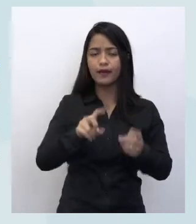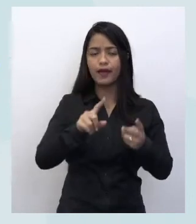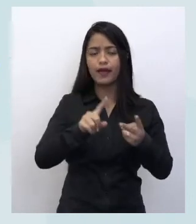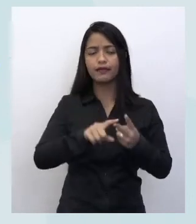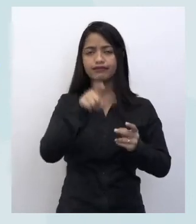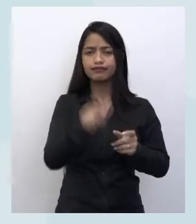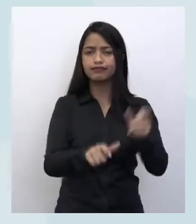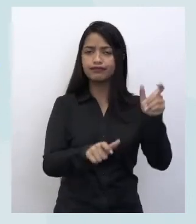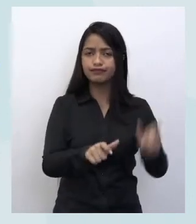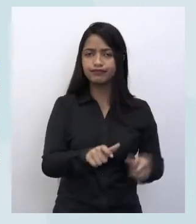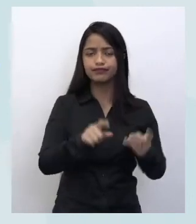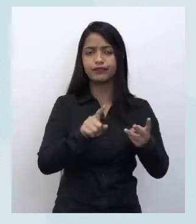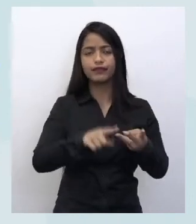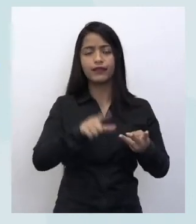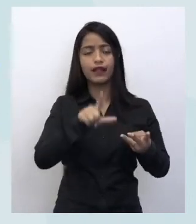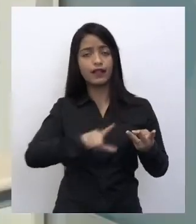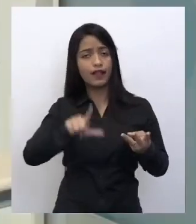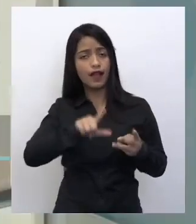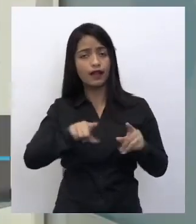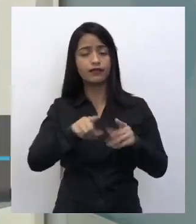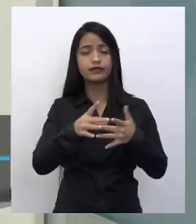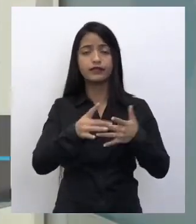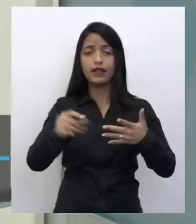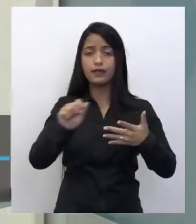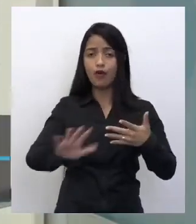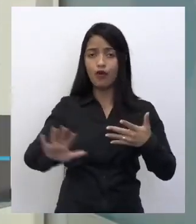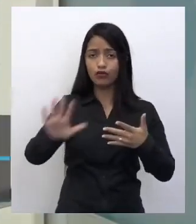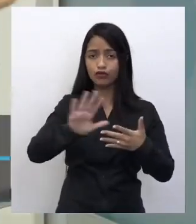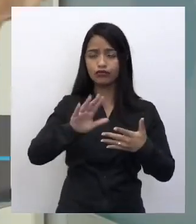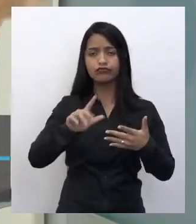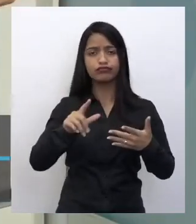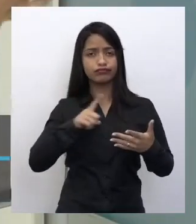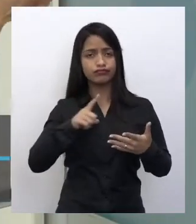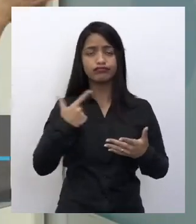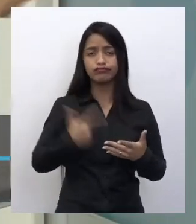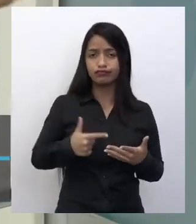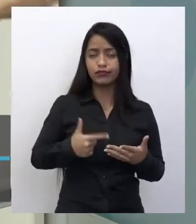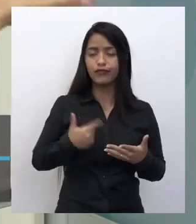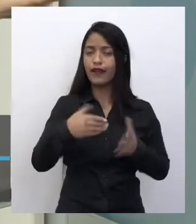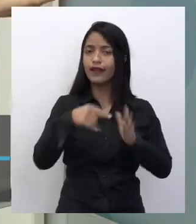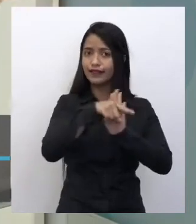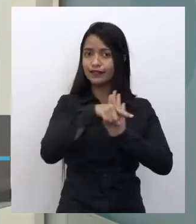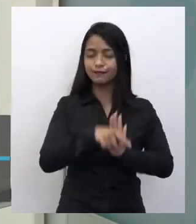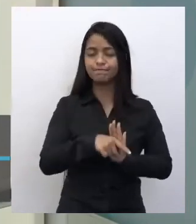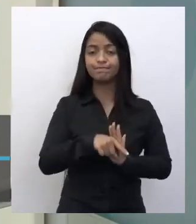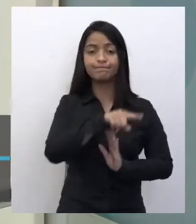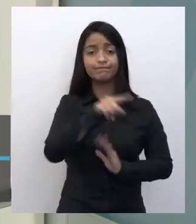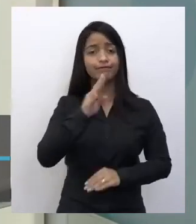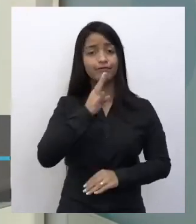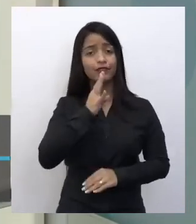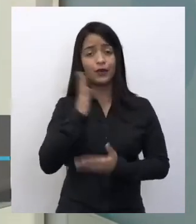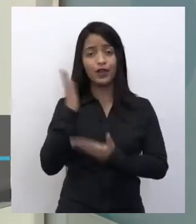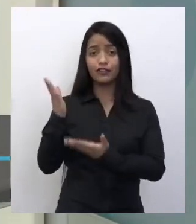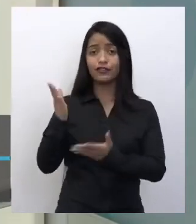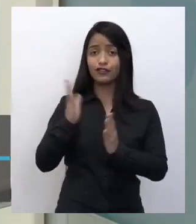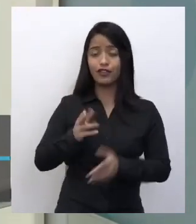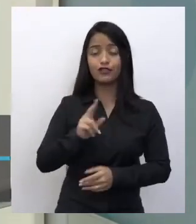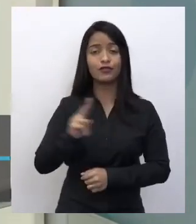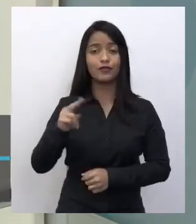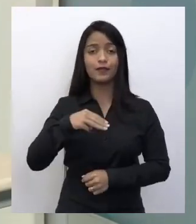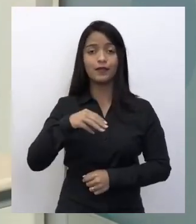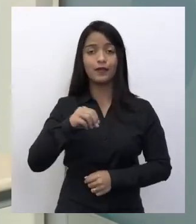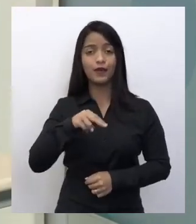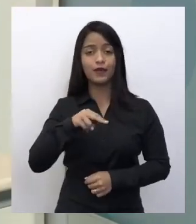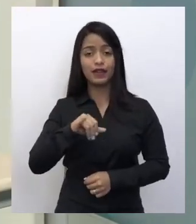e semióticos. Bom, você já me conhece, sou a professora Mônica, moderadora, mas a professora de